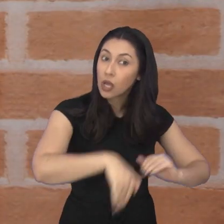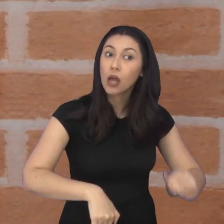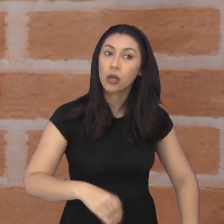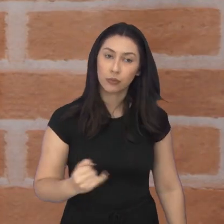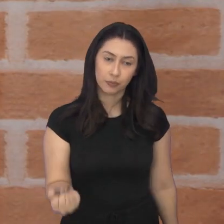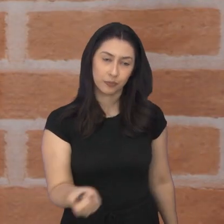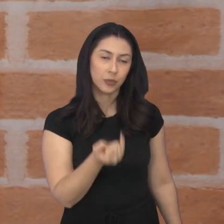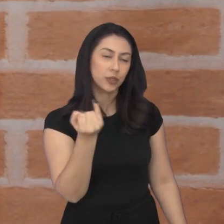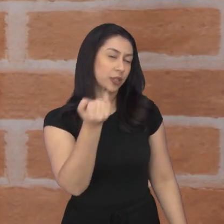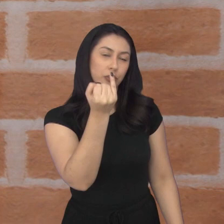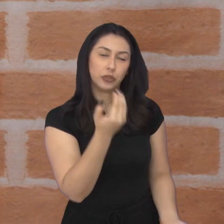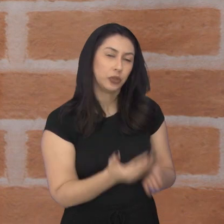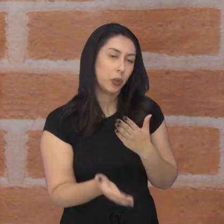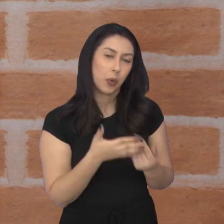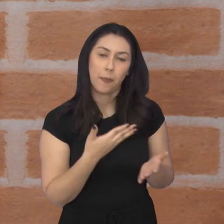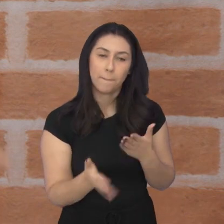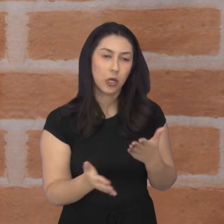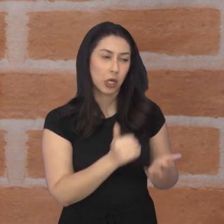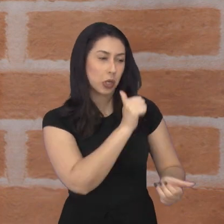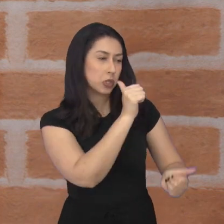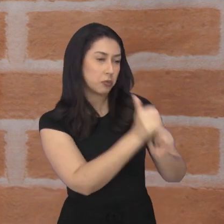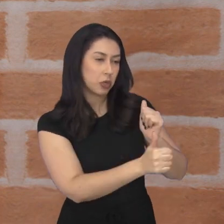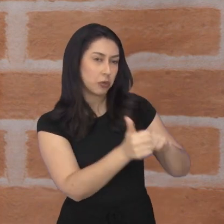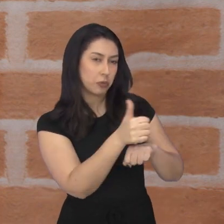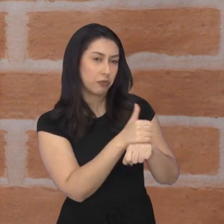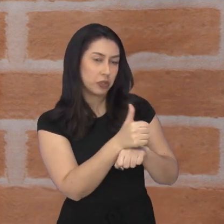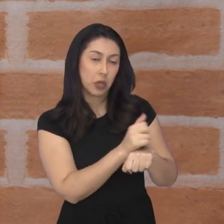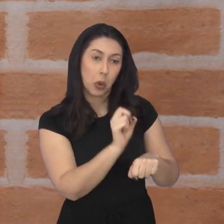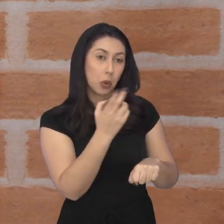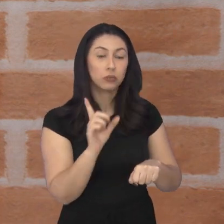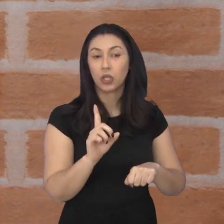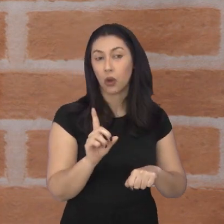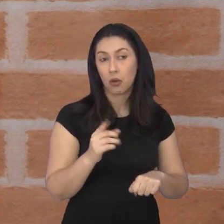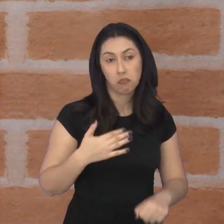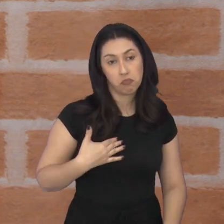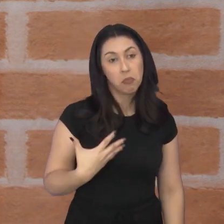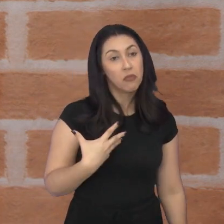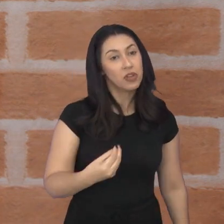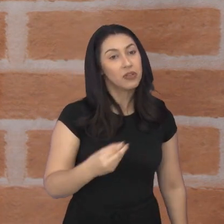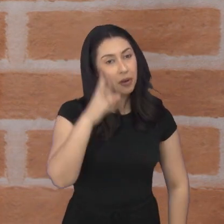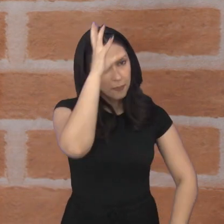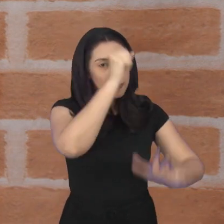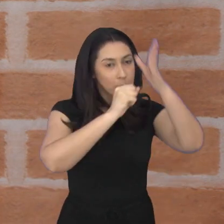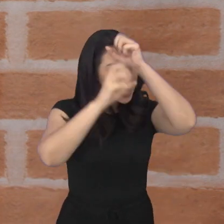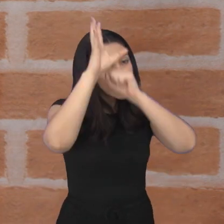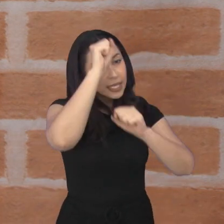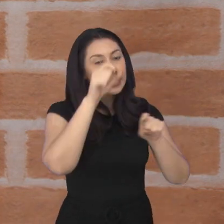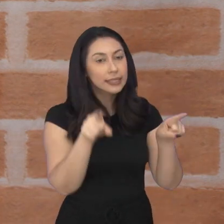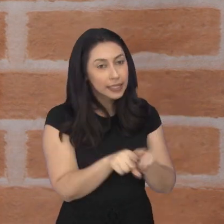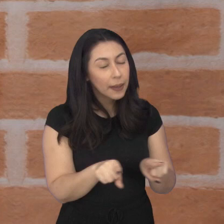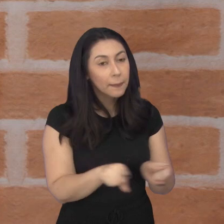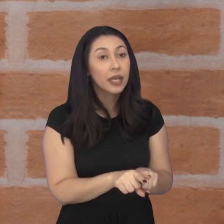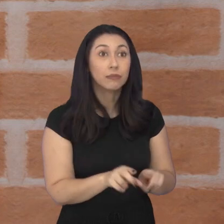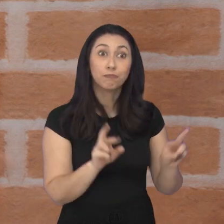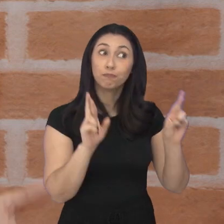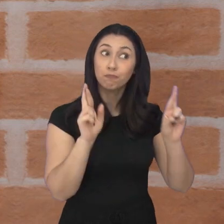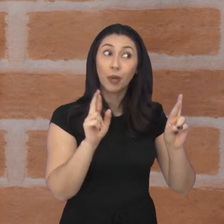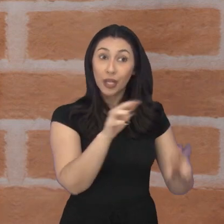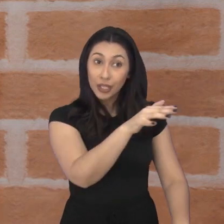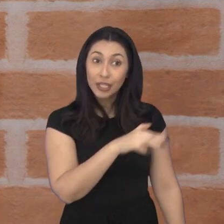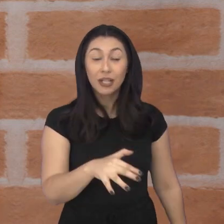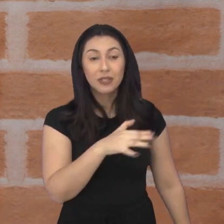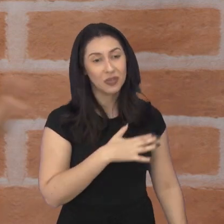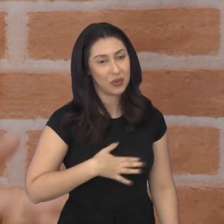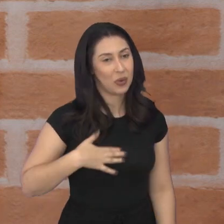aquática, ela é fundamental. Então, independente de qualquer coisa, eles já iam aprender a nadar também, né? A gente espera que eles gostem de fazer a natação.